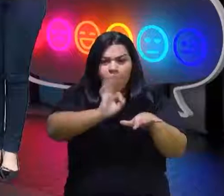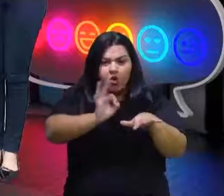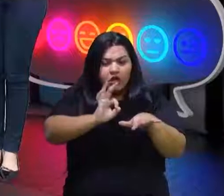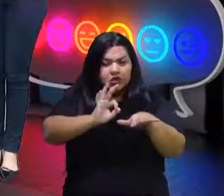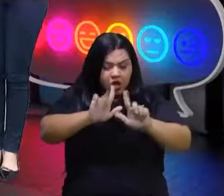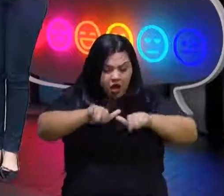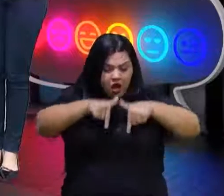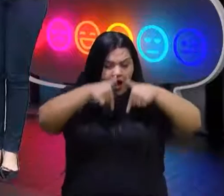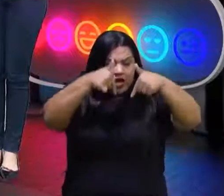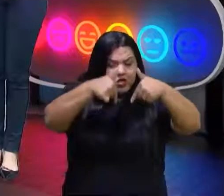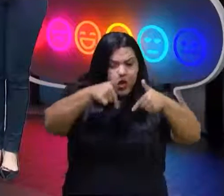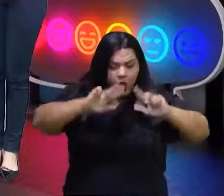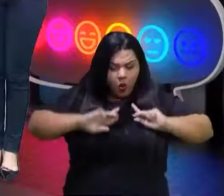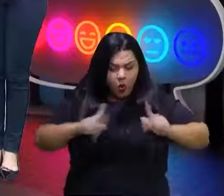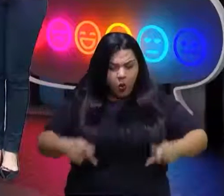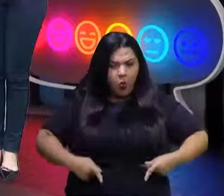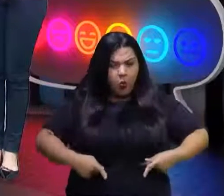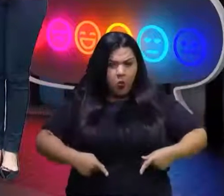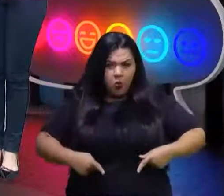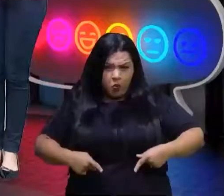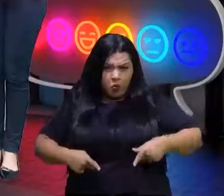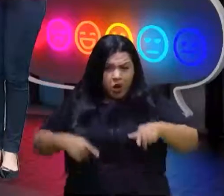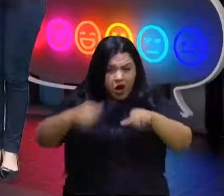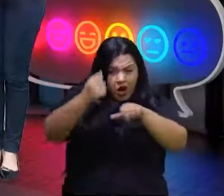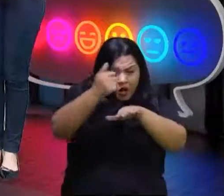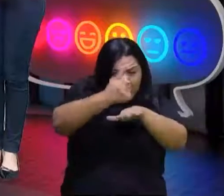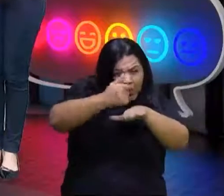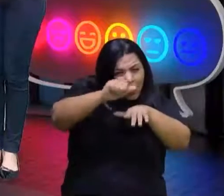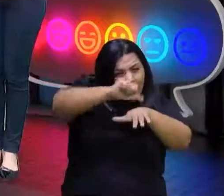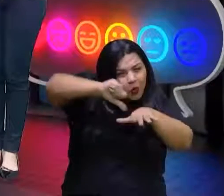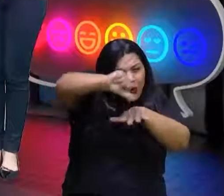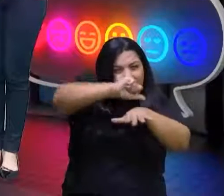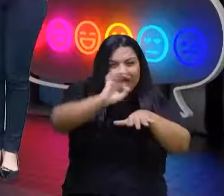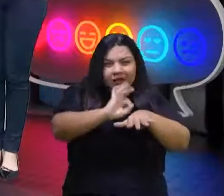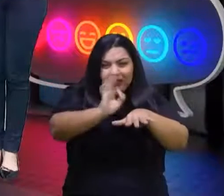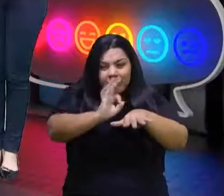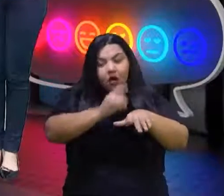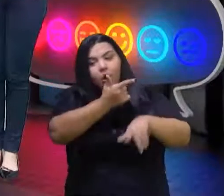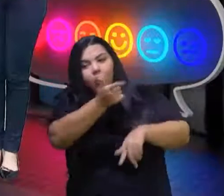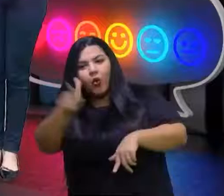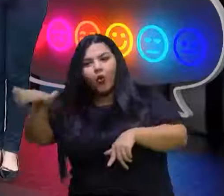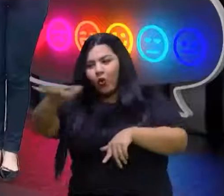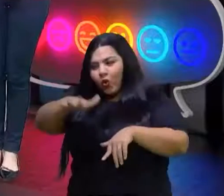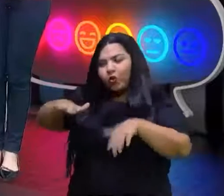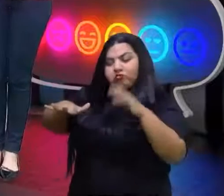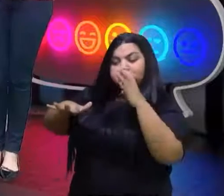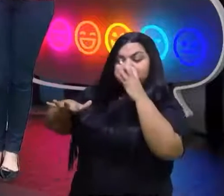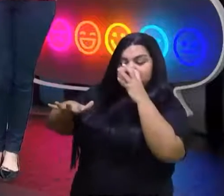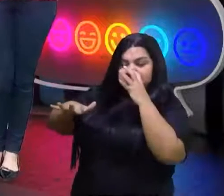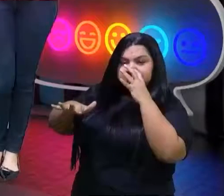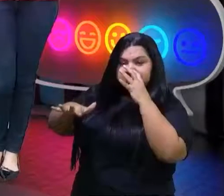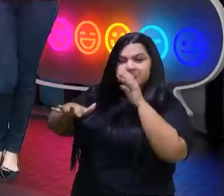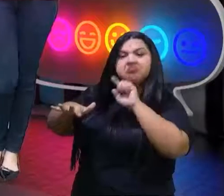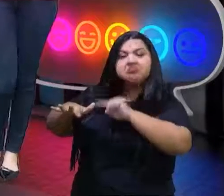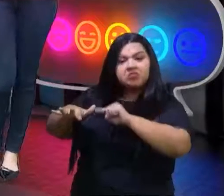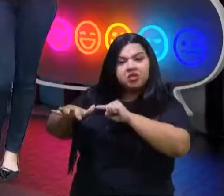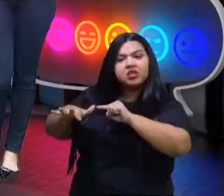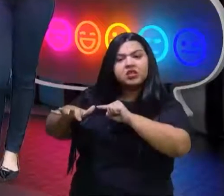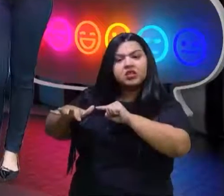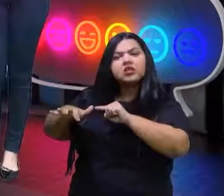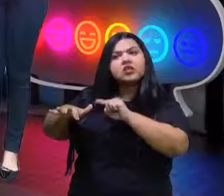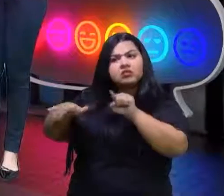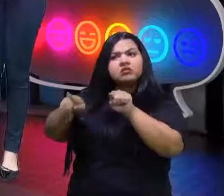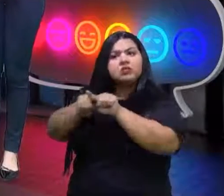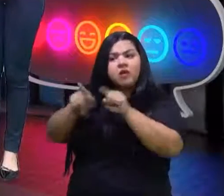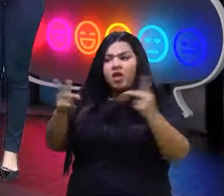uma ação humana fazendo interferência nessa paisagem, mas outros lugares são tão impressionantes quanto, mas a